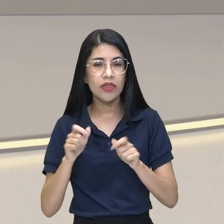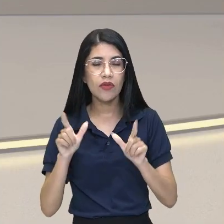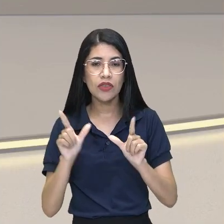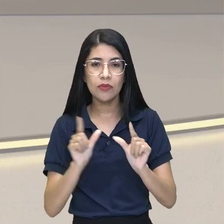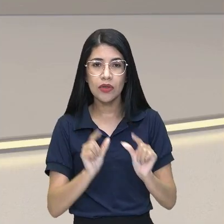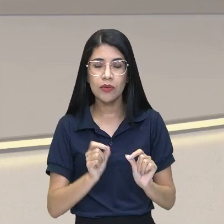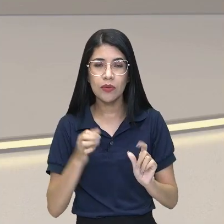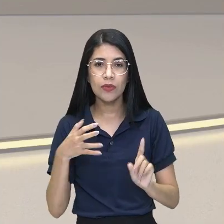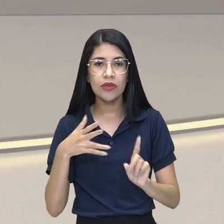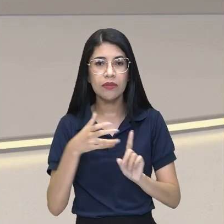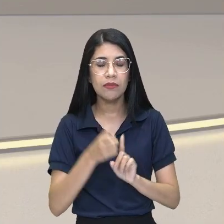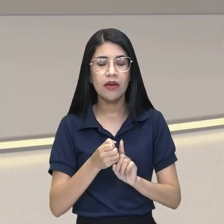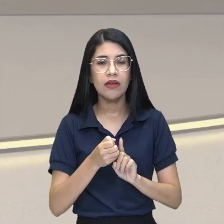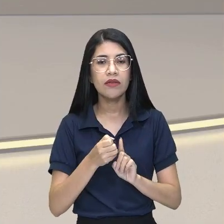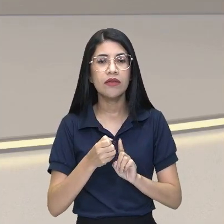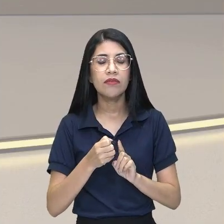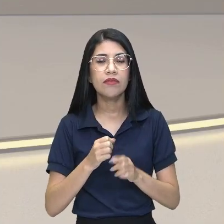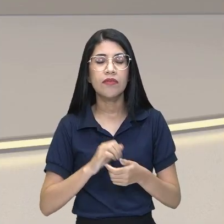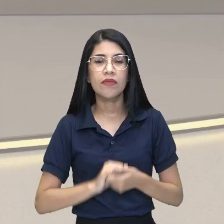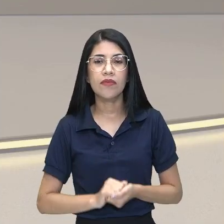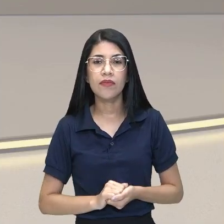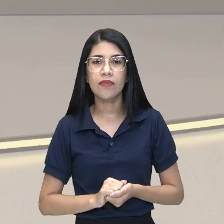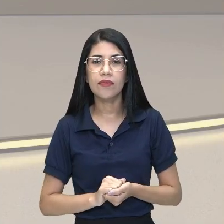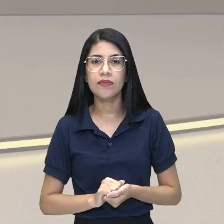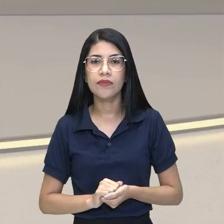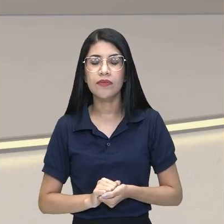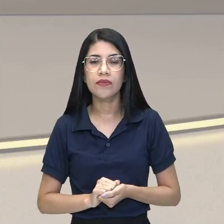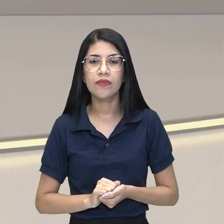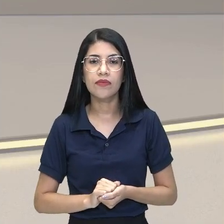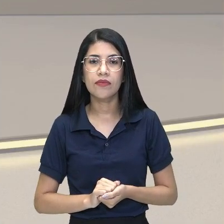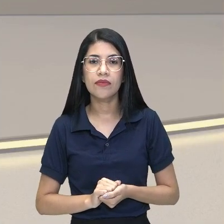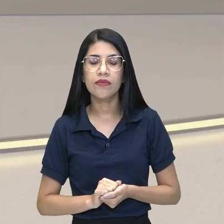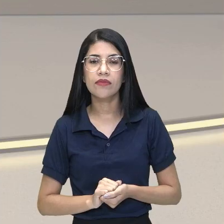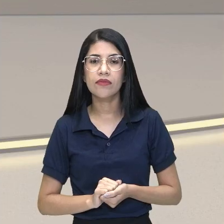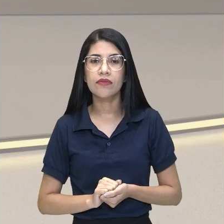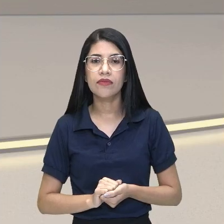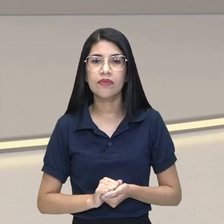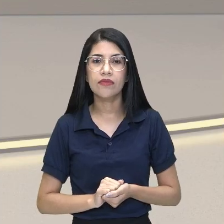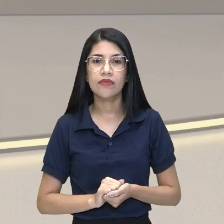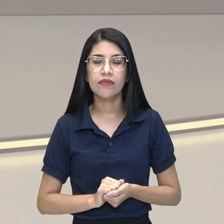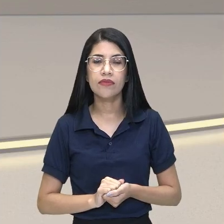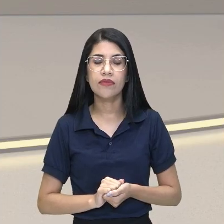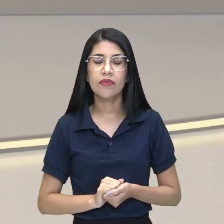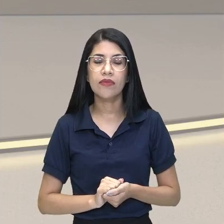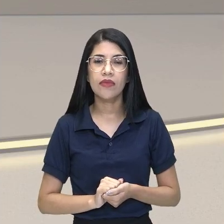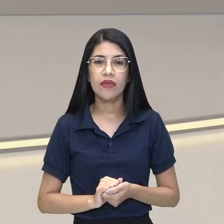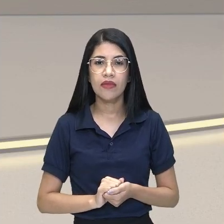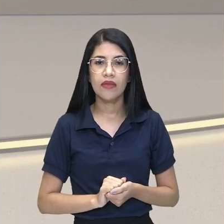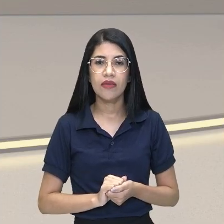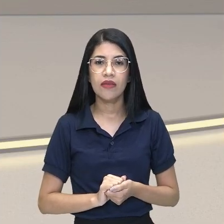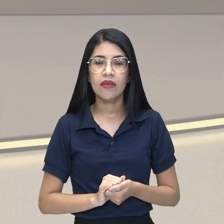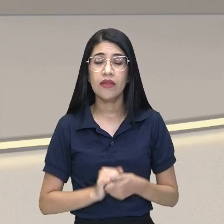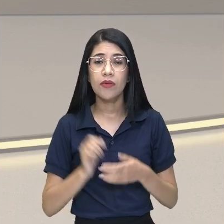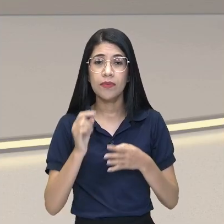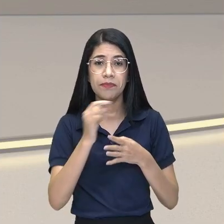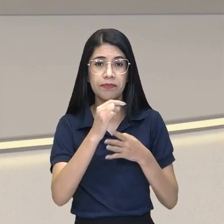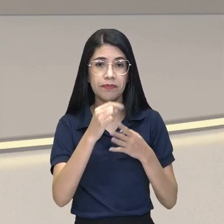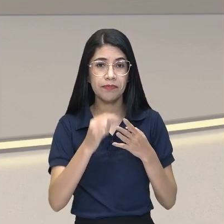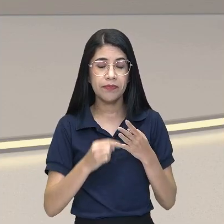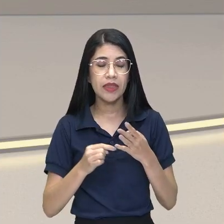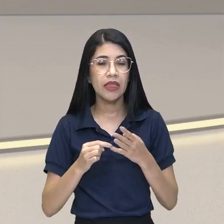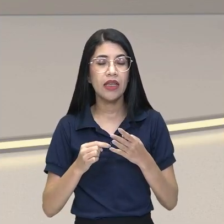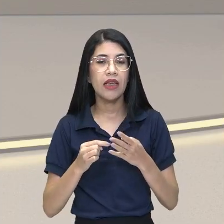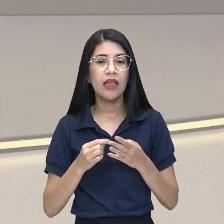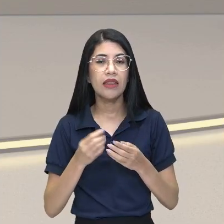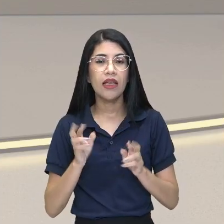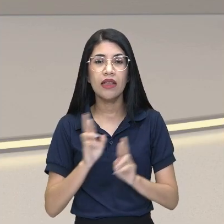aí provocados por esses vetores de desmatamento, né? Isso mesmo. Por quê, professor Paulo? Essas atividades, em grande parte, elas estão